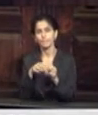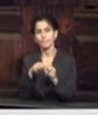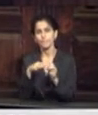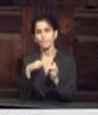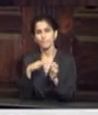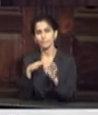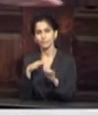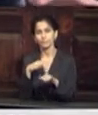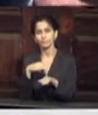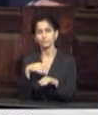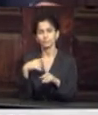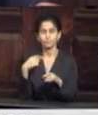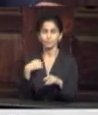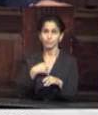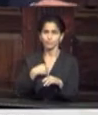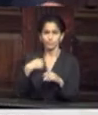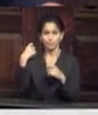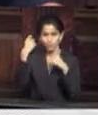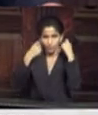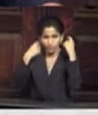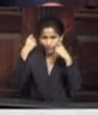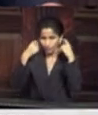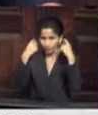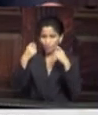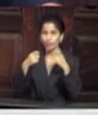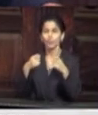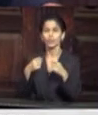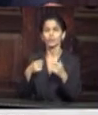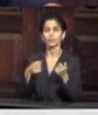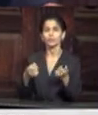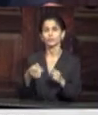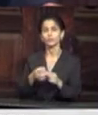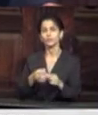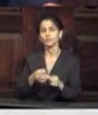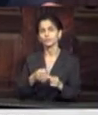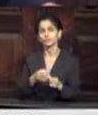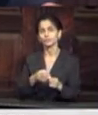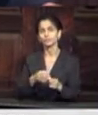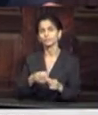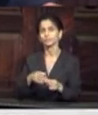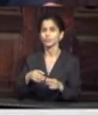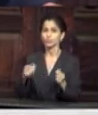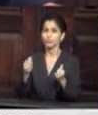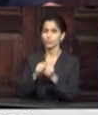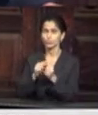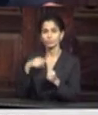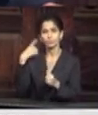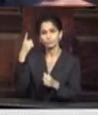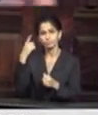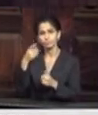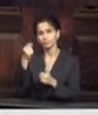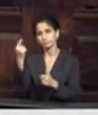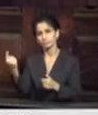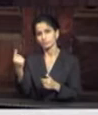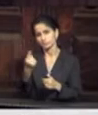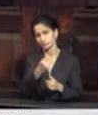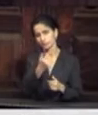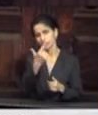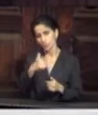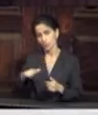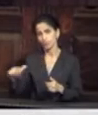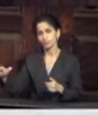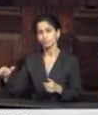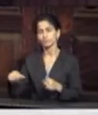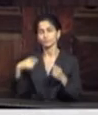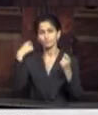eu estou muito preocupado, deputado Marcos Vinícius, que preside esse expediente final, Geraldo Moreira, Eliomar Coelho, Luiz Paulo Correia da Rocha,